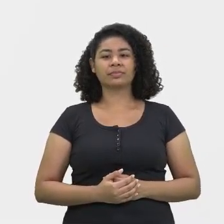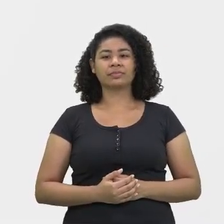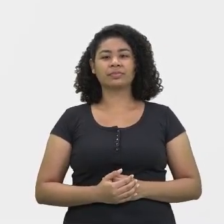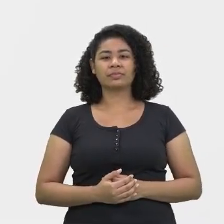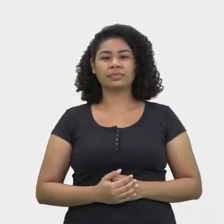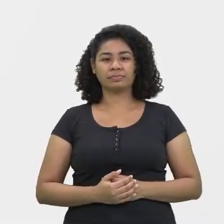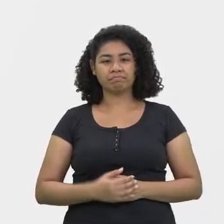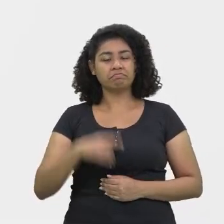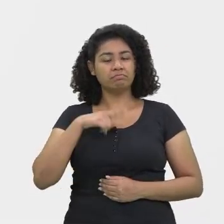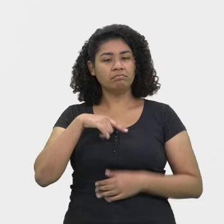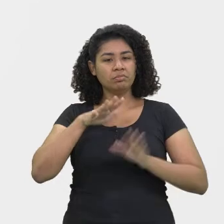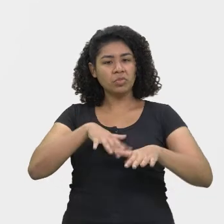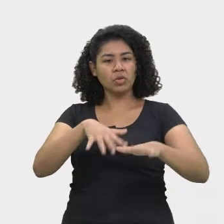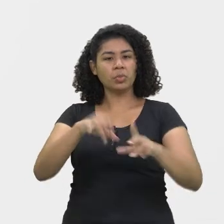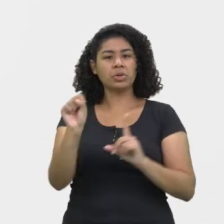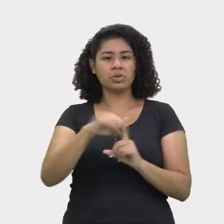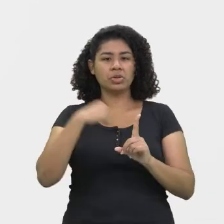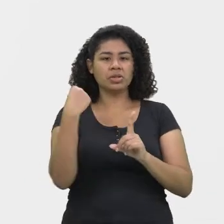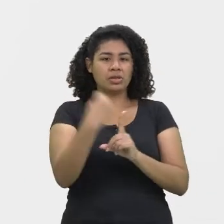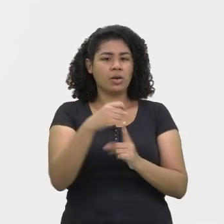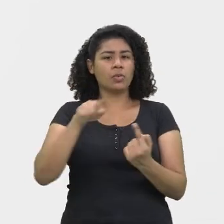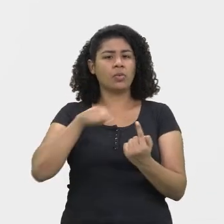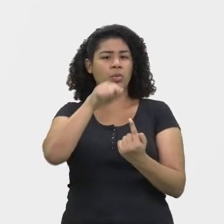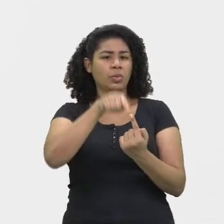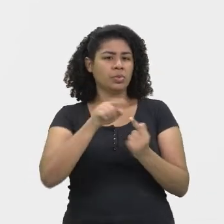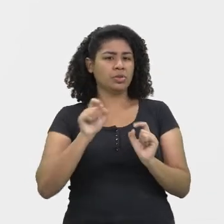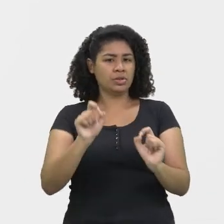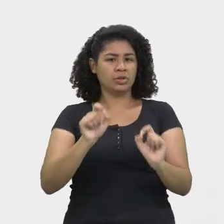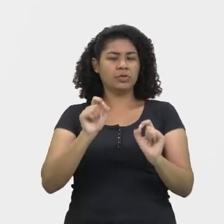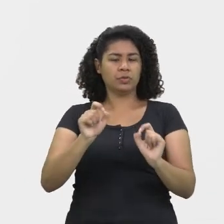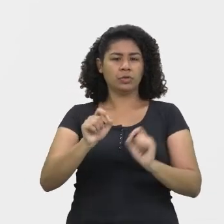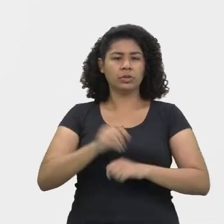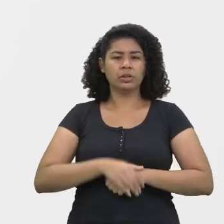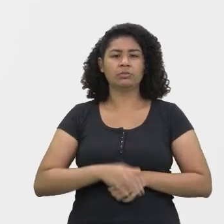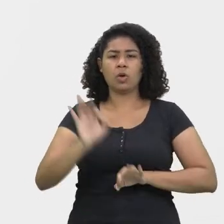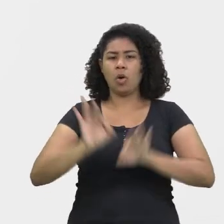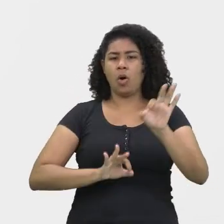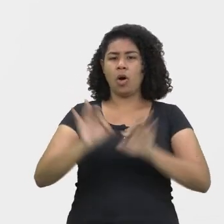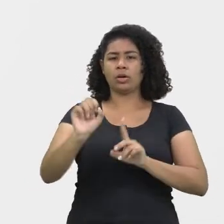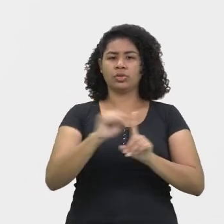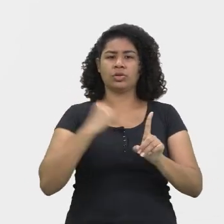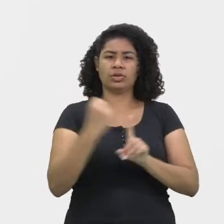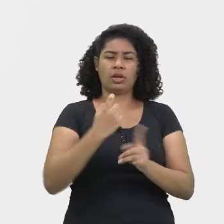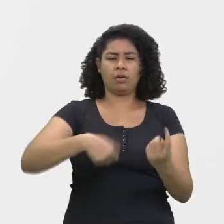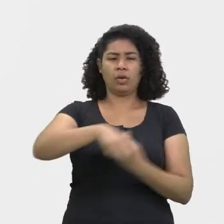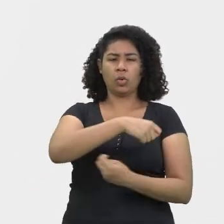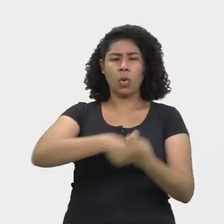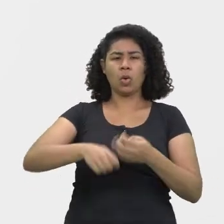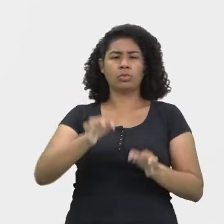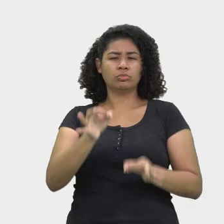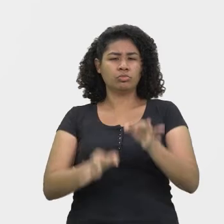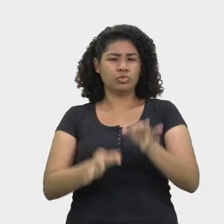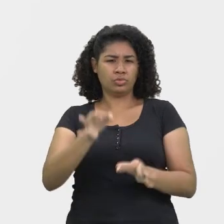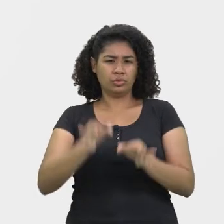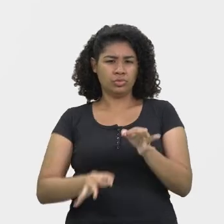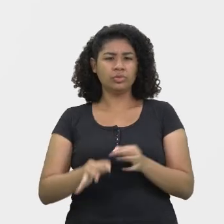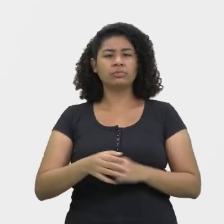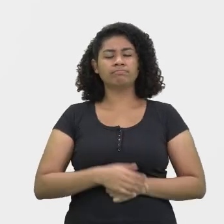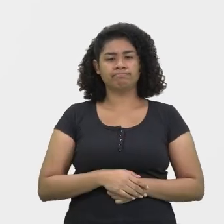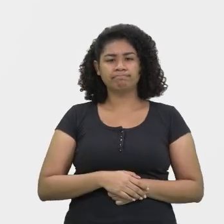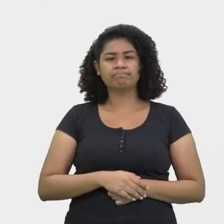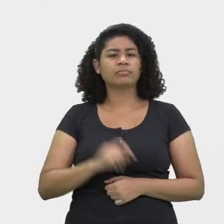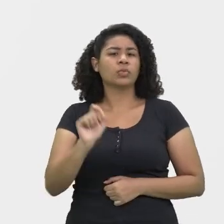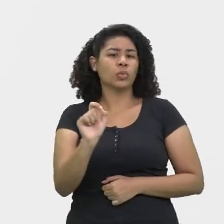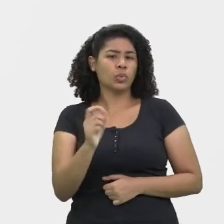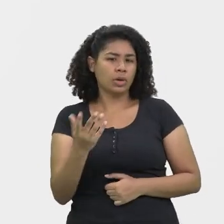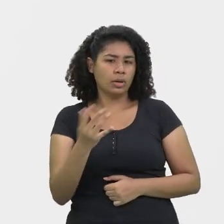movimentos sociais que tinham como propósito a implantação de um sistema social e econômico mais justo. Entre estes, podemos